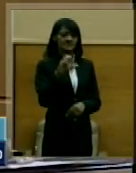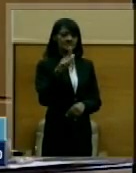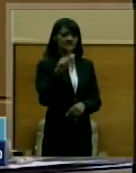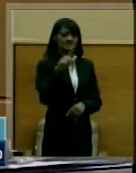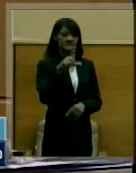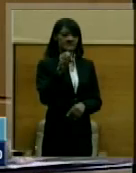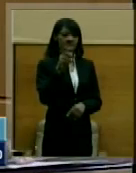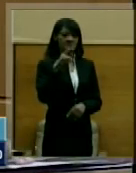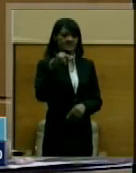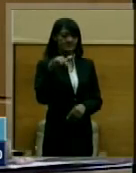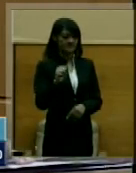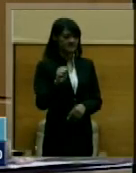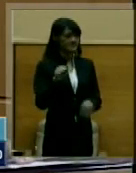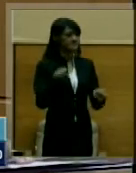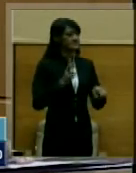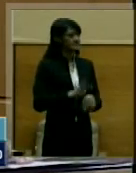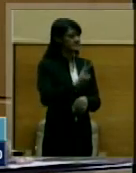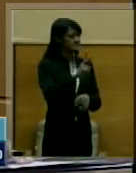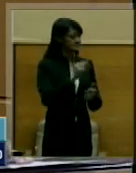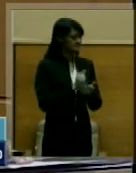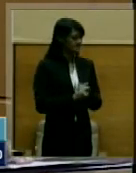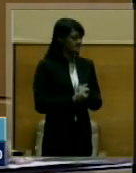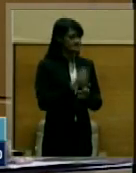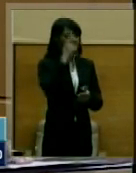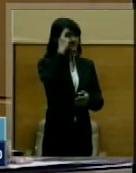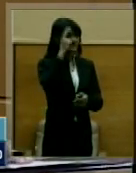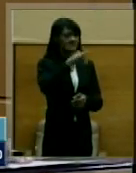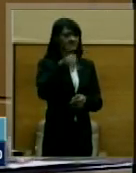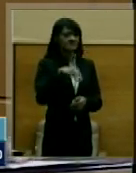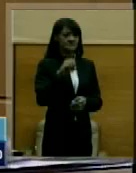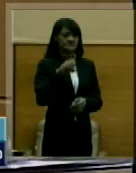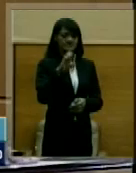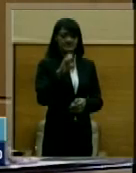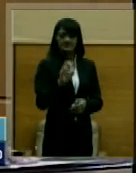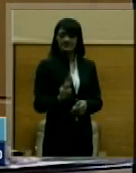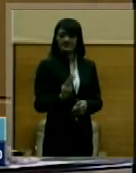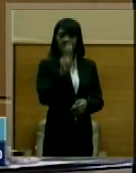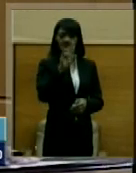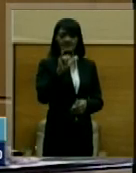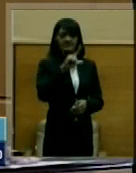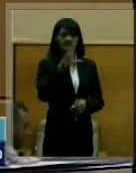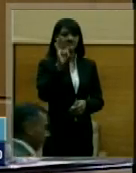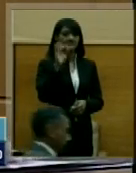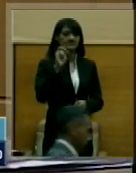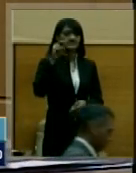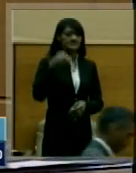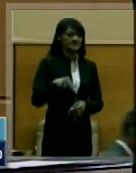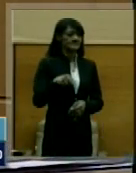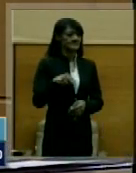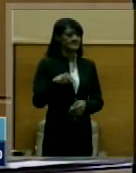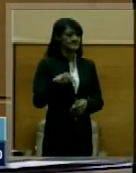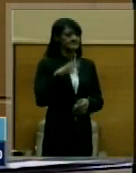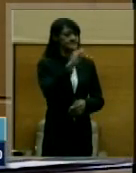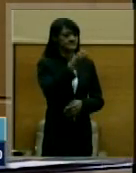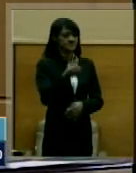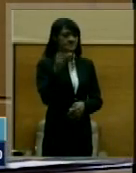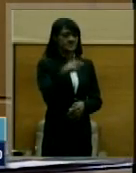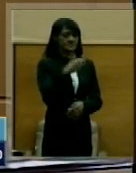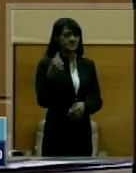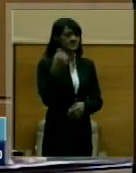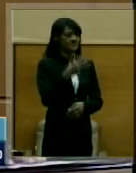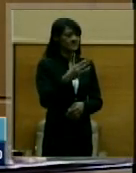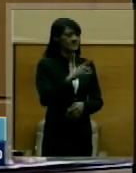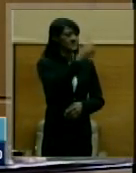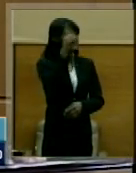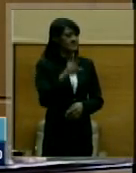Concessão da Medalha do Mérito de Superação Flávio Primo ao senhor José Wilton de Góes Santos, nos termos dispositivos da resolução 06/2013, de